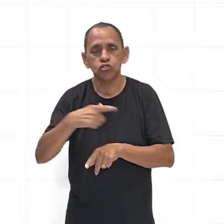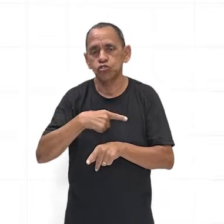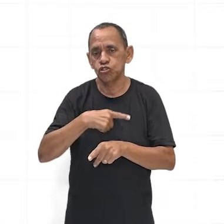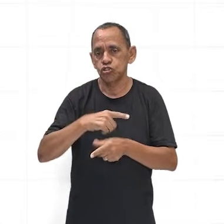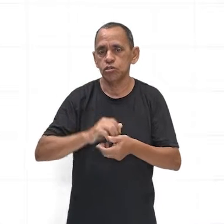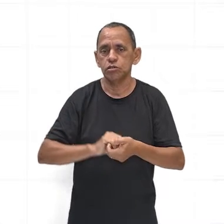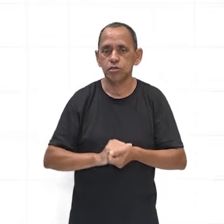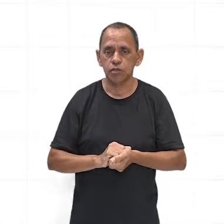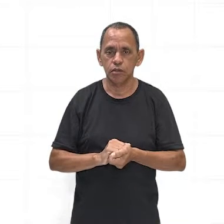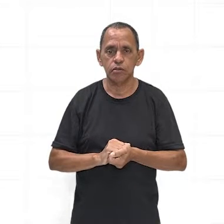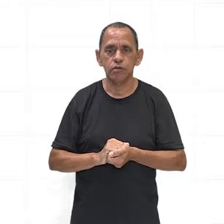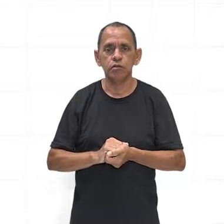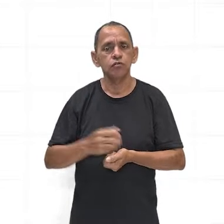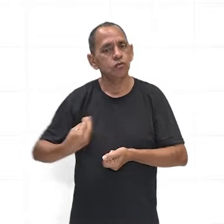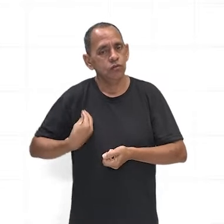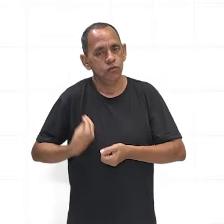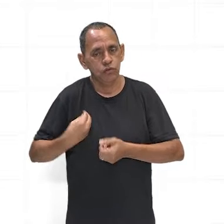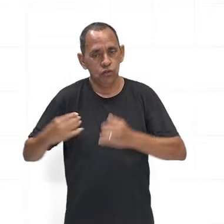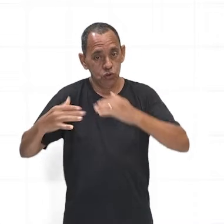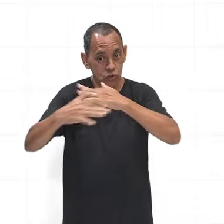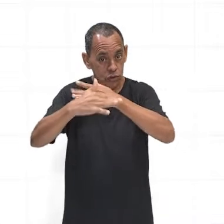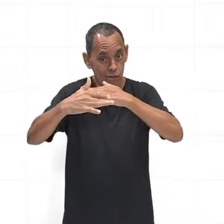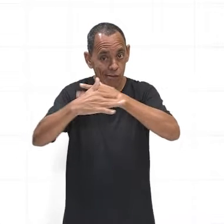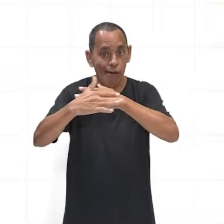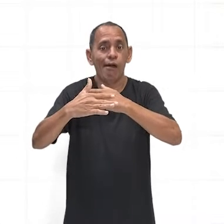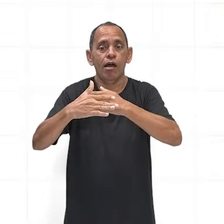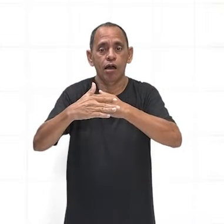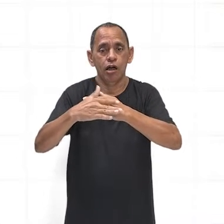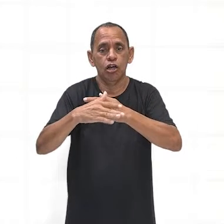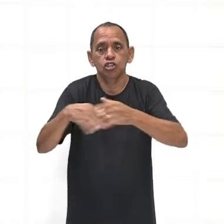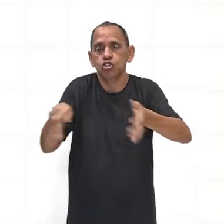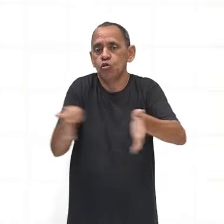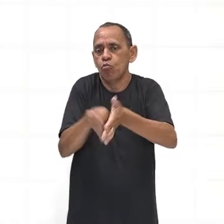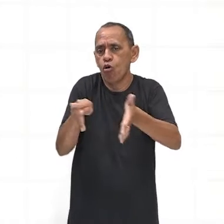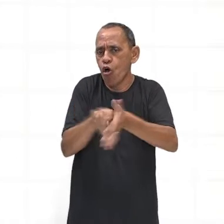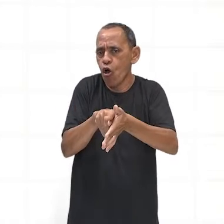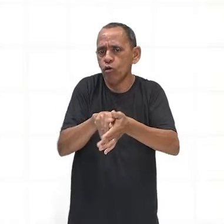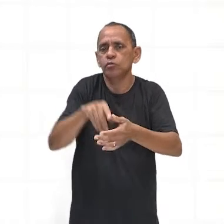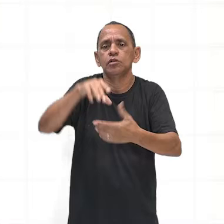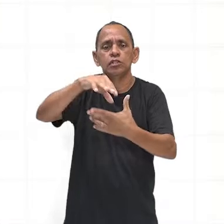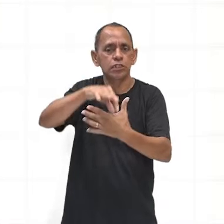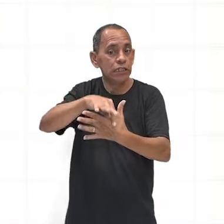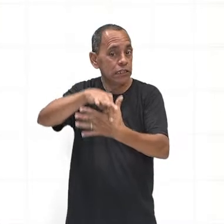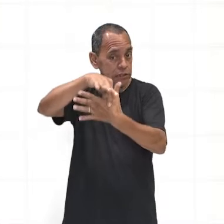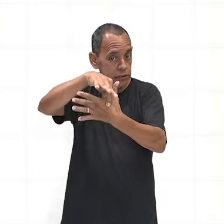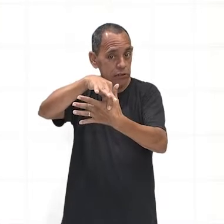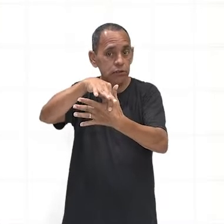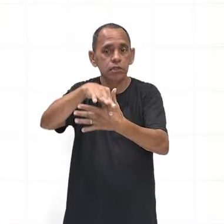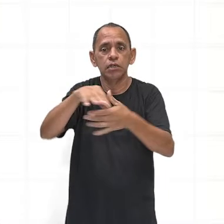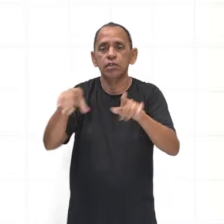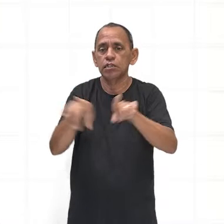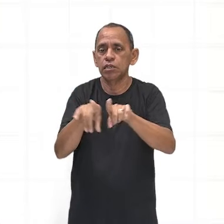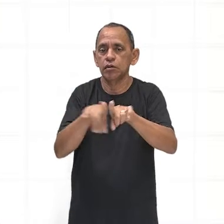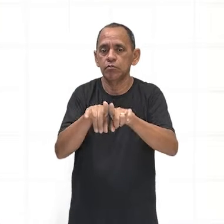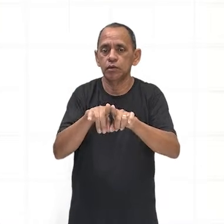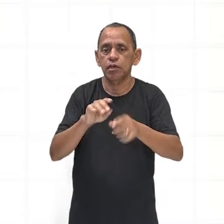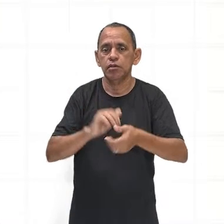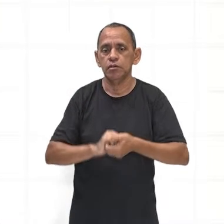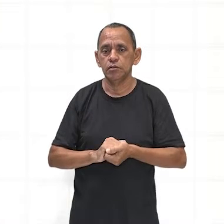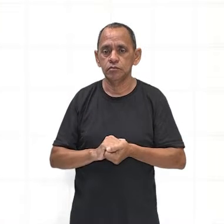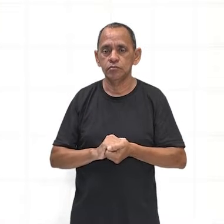em cidades-estados com um líder próprio. Lembram que as cidades-estados eram aquelas